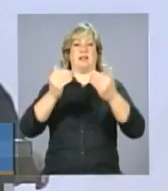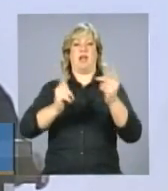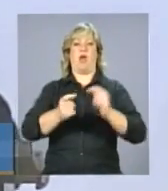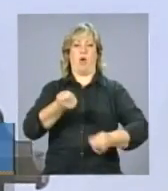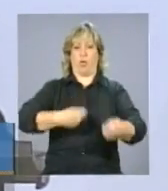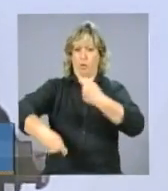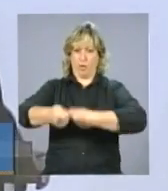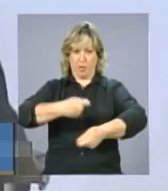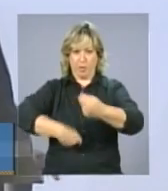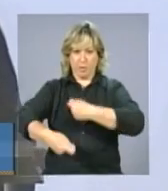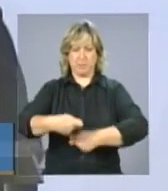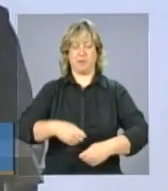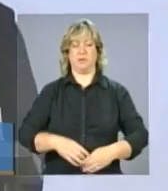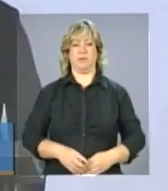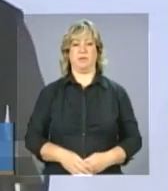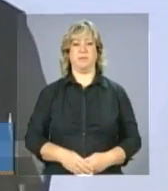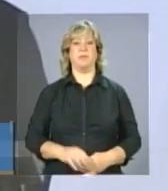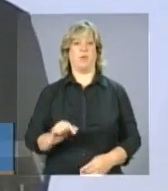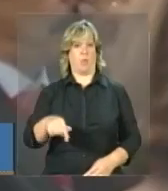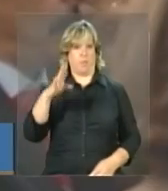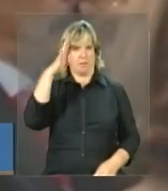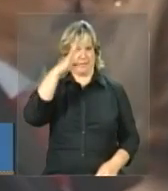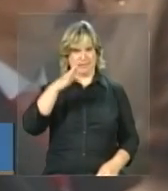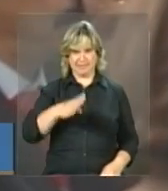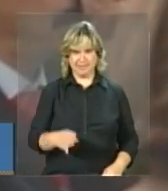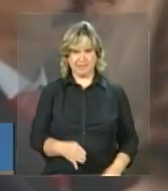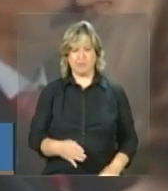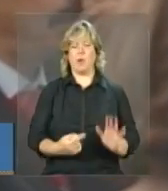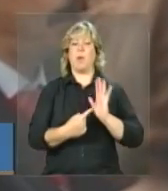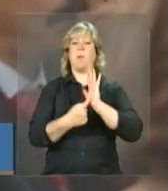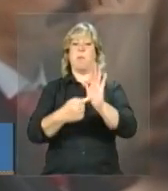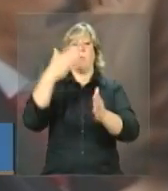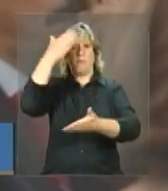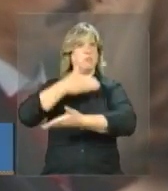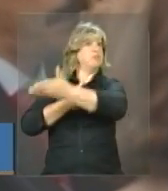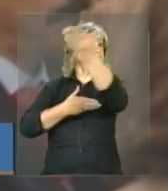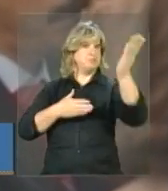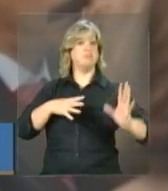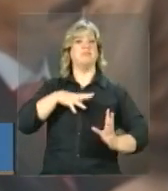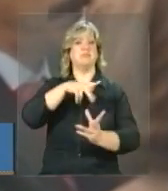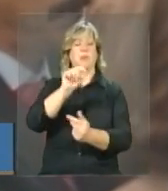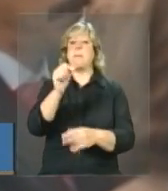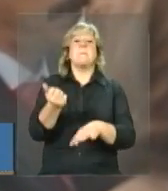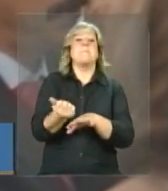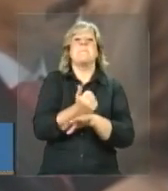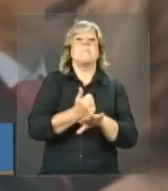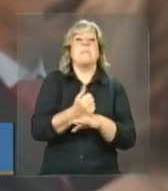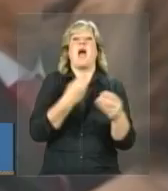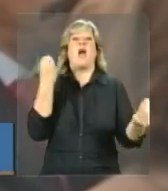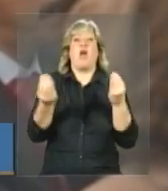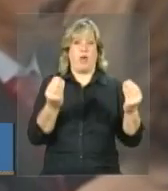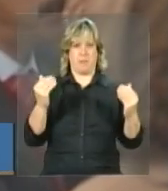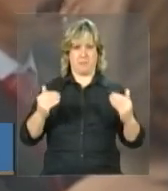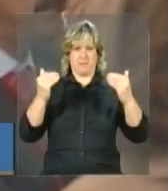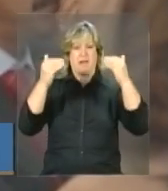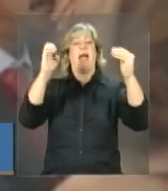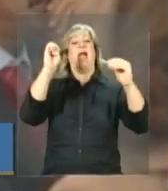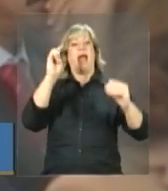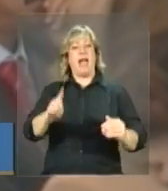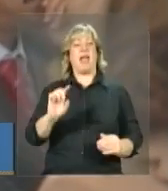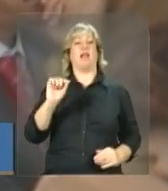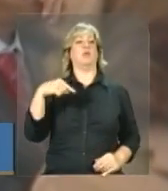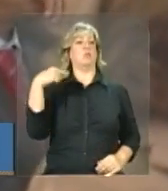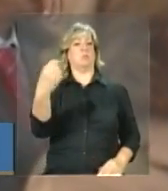econômico. O Brasil provou ao mundo que a melhor forma de crescer era distribuindo